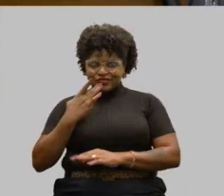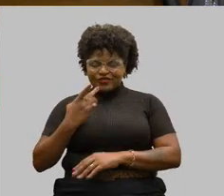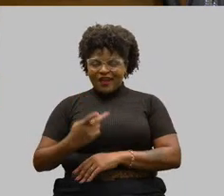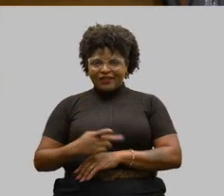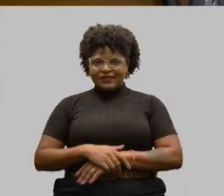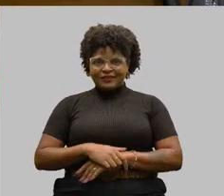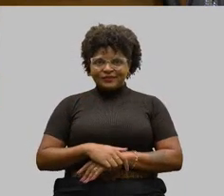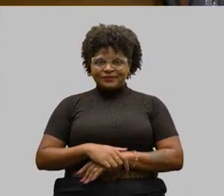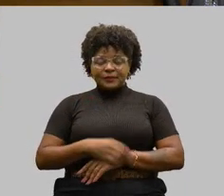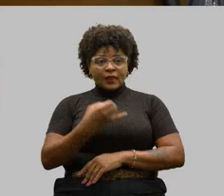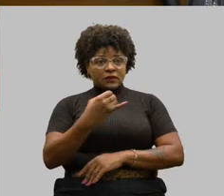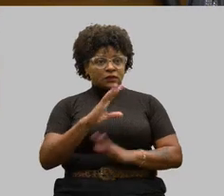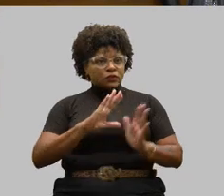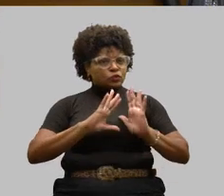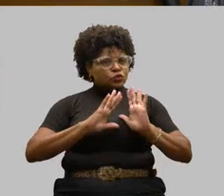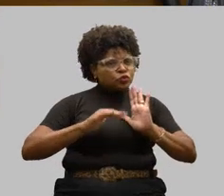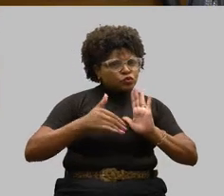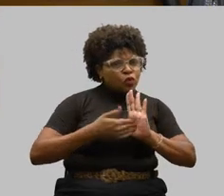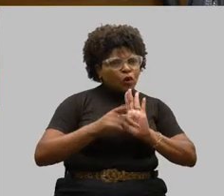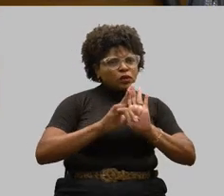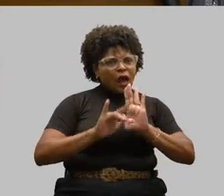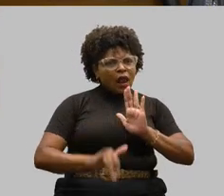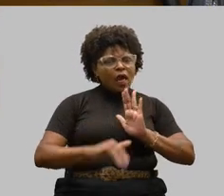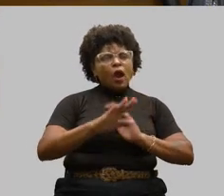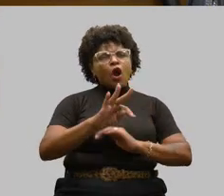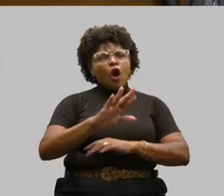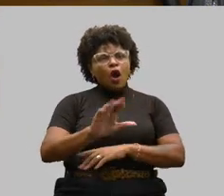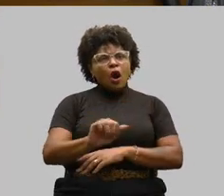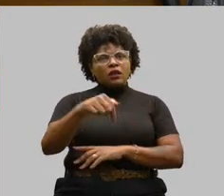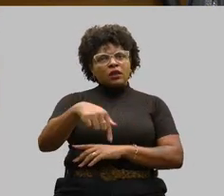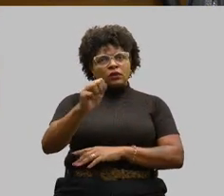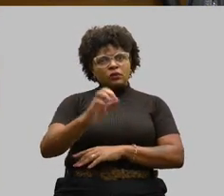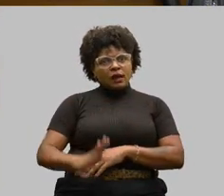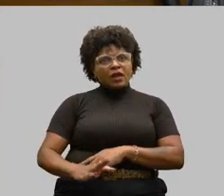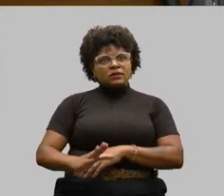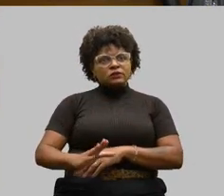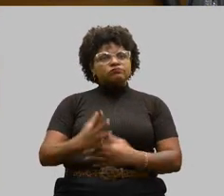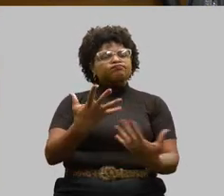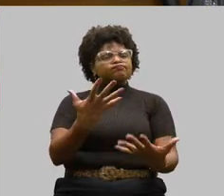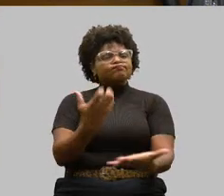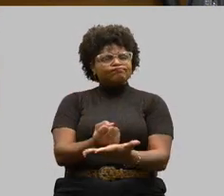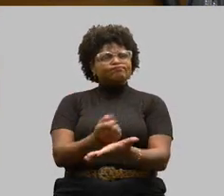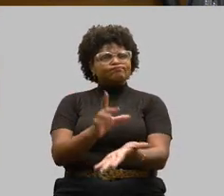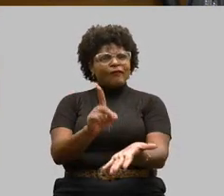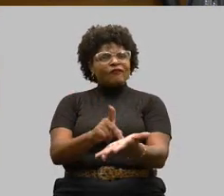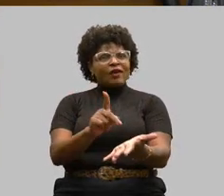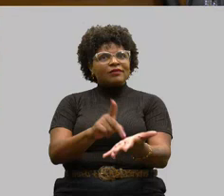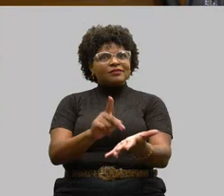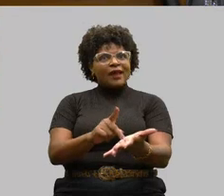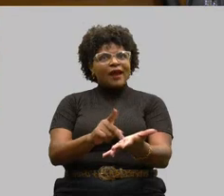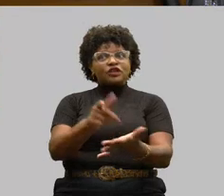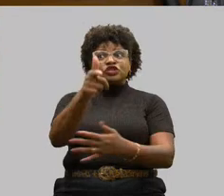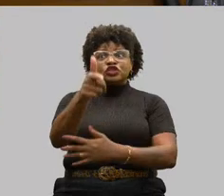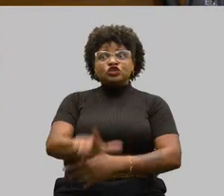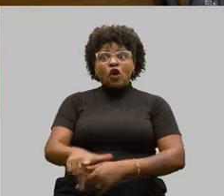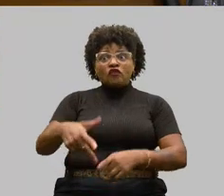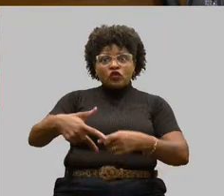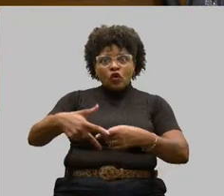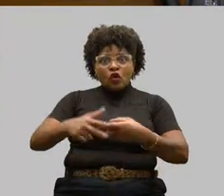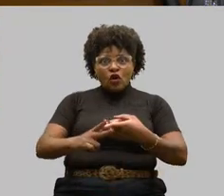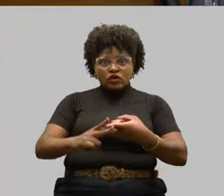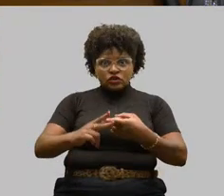a lei de cotas do Brasil for cumprida E aí eu queria trazer mais uma correção hoje nós temos no